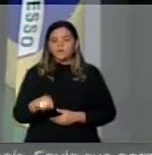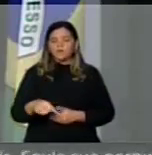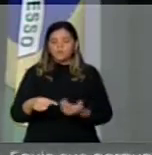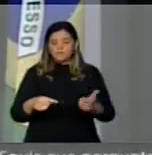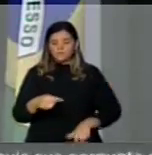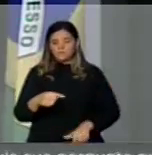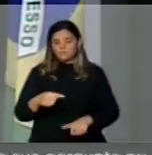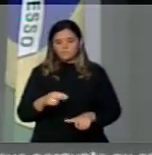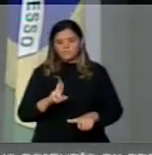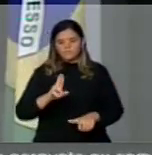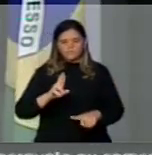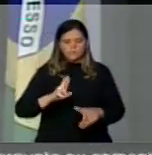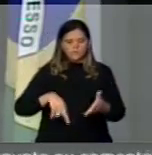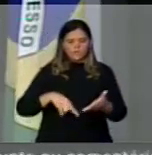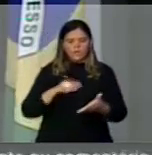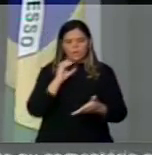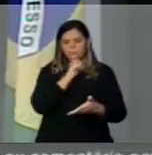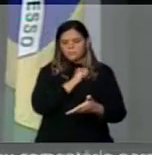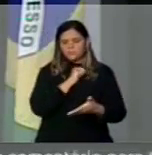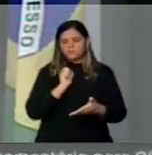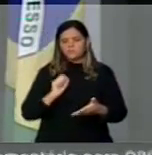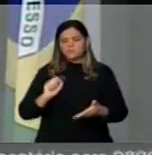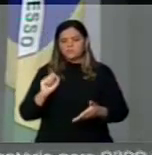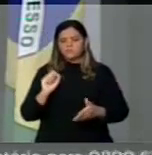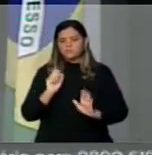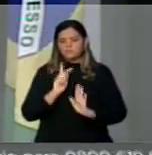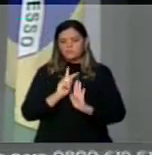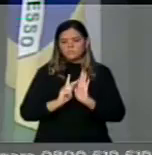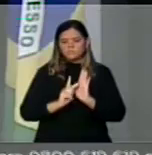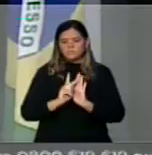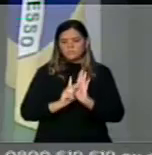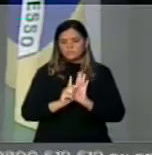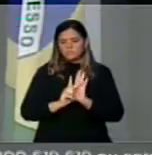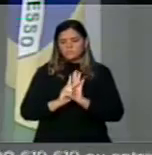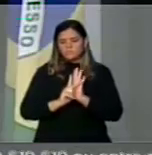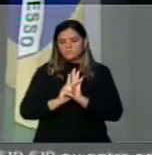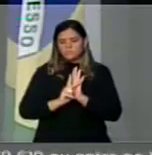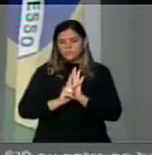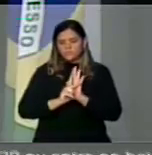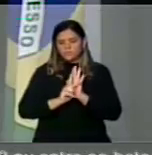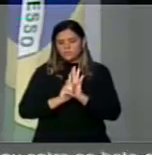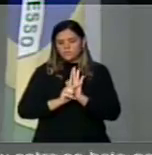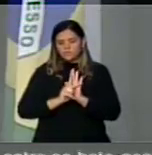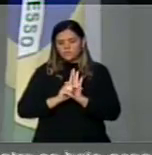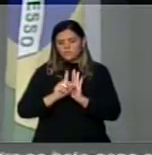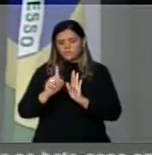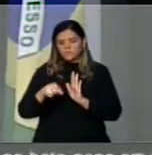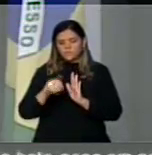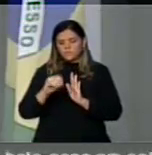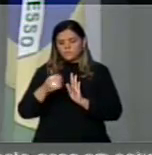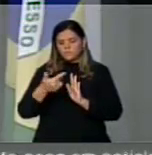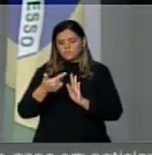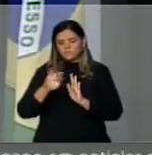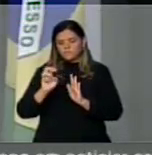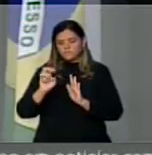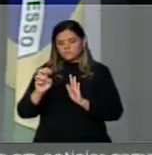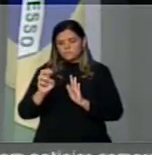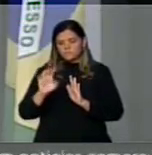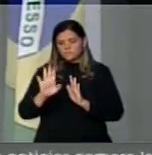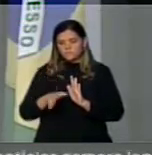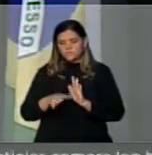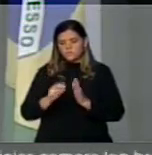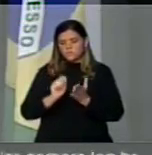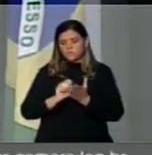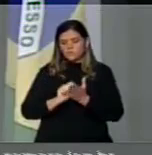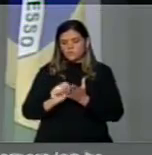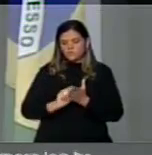revisão imediata da portaria 1025. Esta portaria, editada no